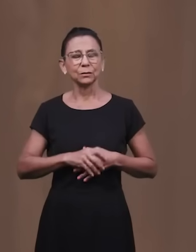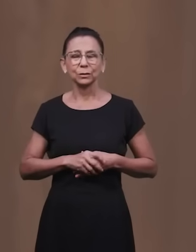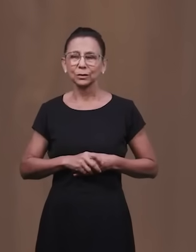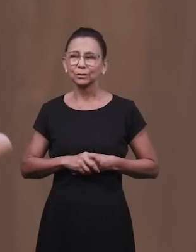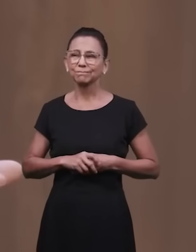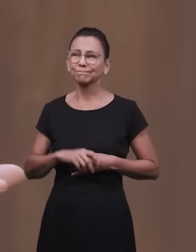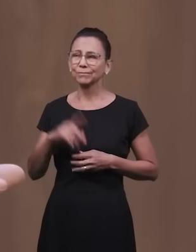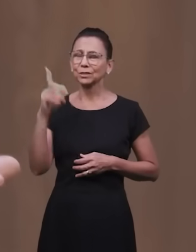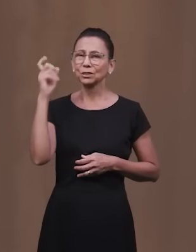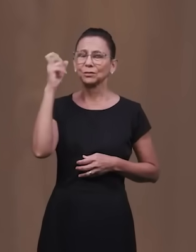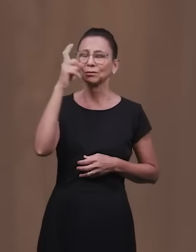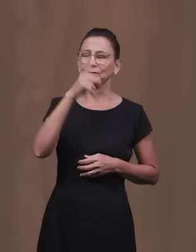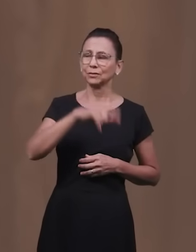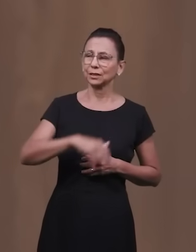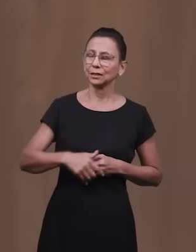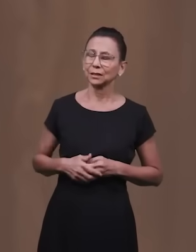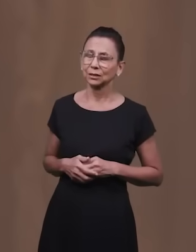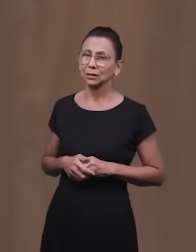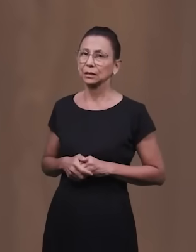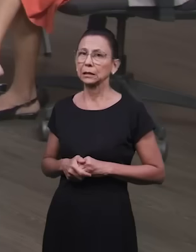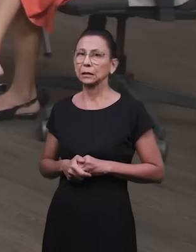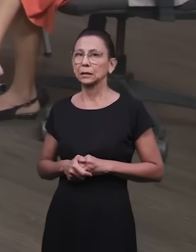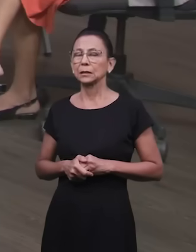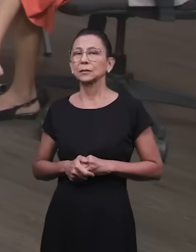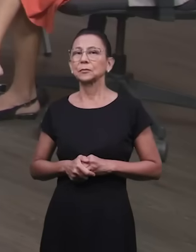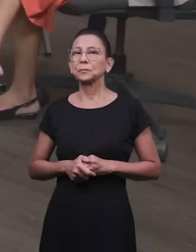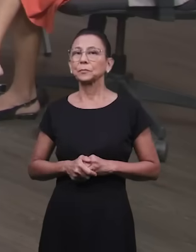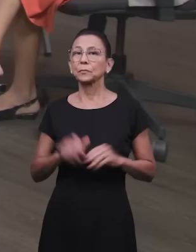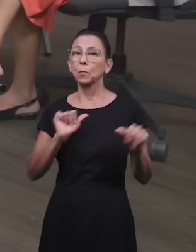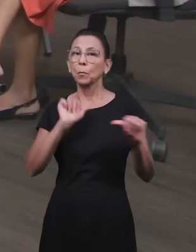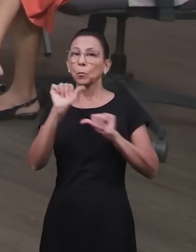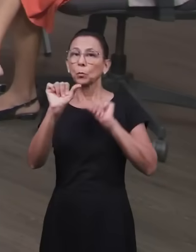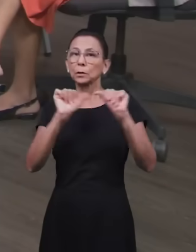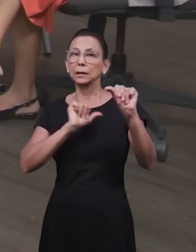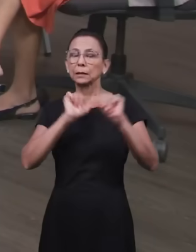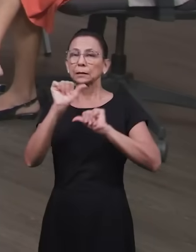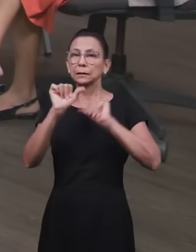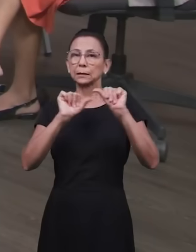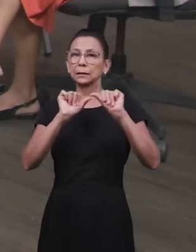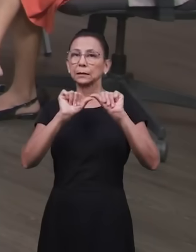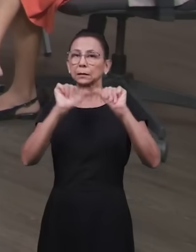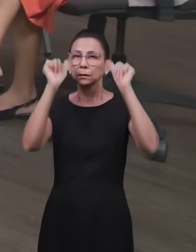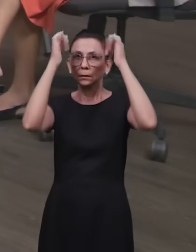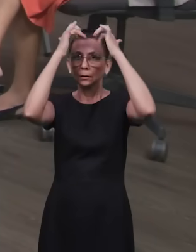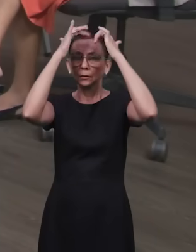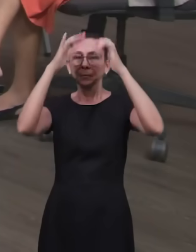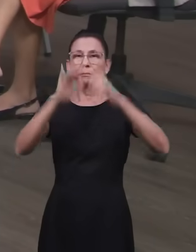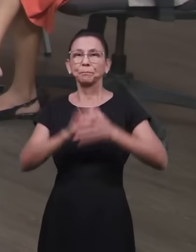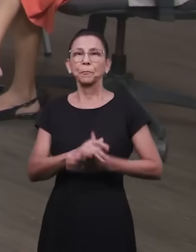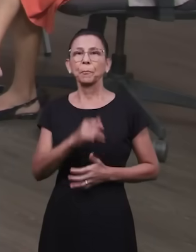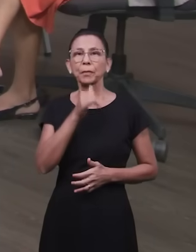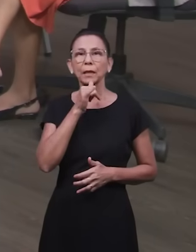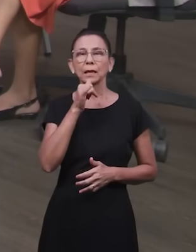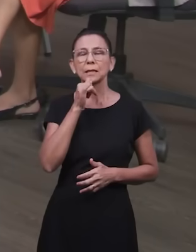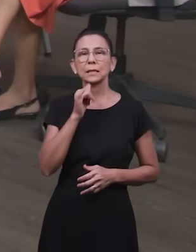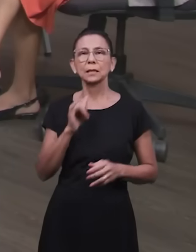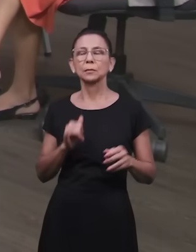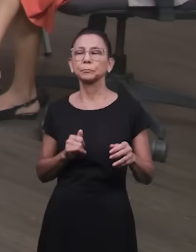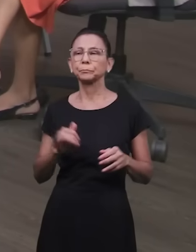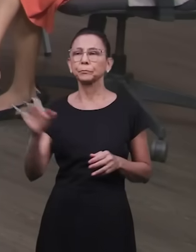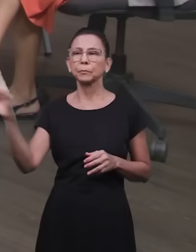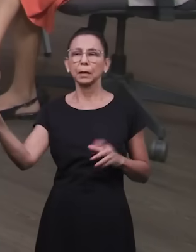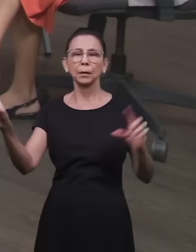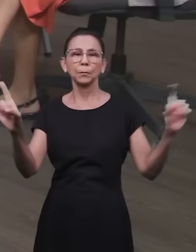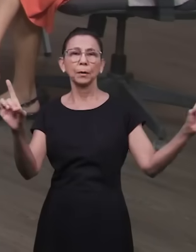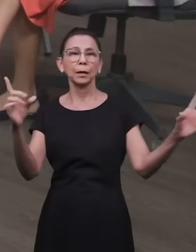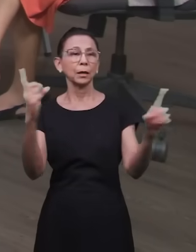Geralmente altera as cognições no sentido de, um exemplo muito comum, encontrou com alguém, em casa, no trabalho,